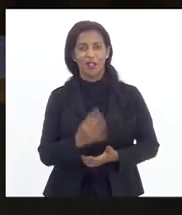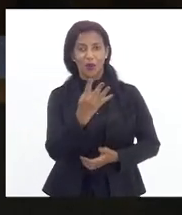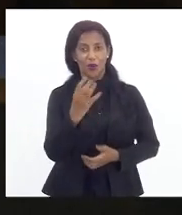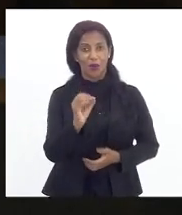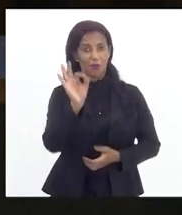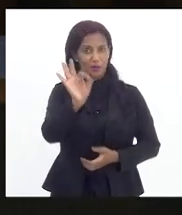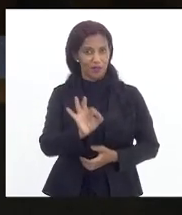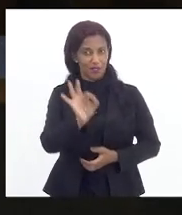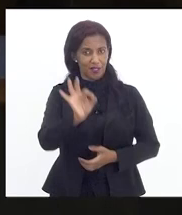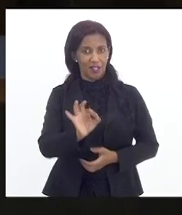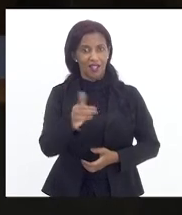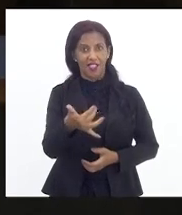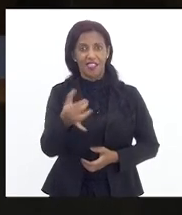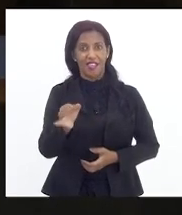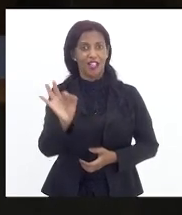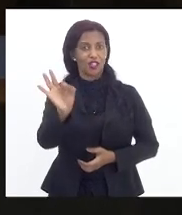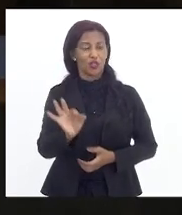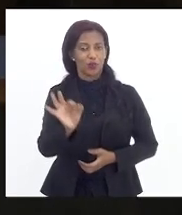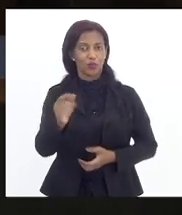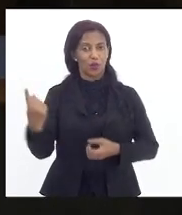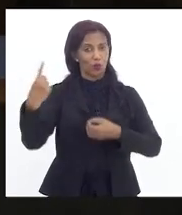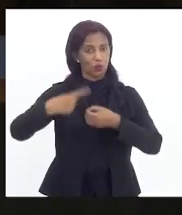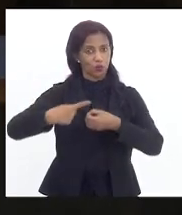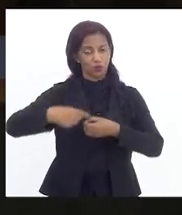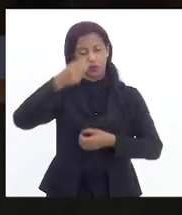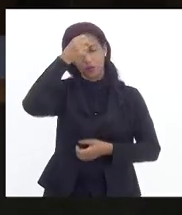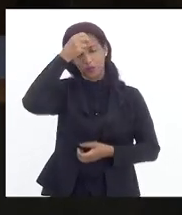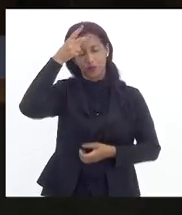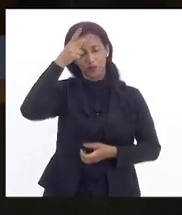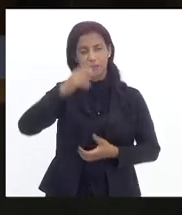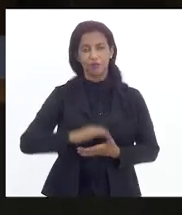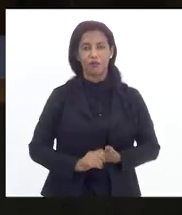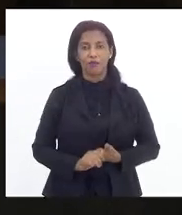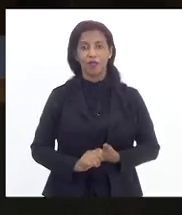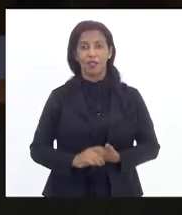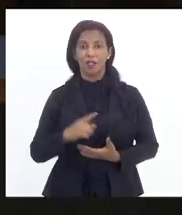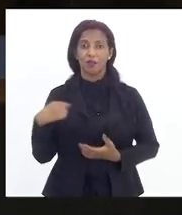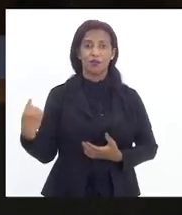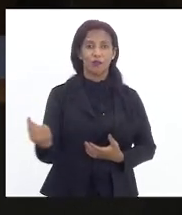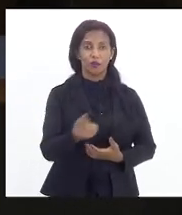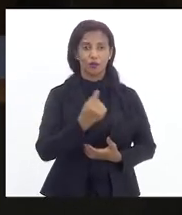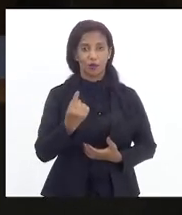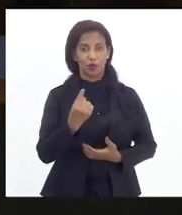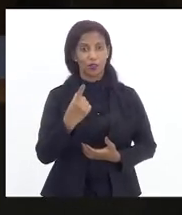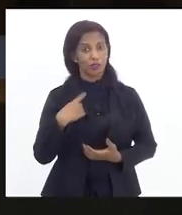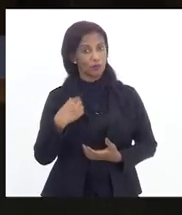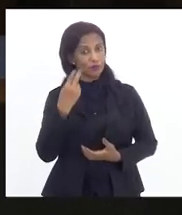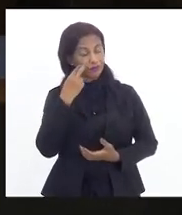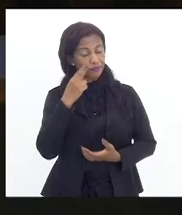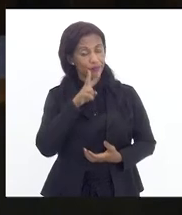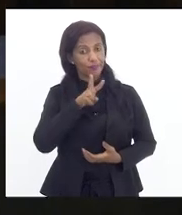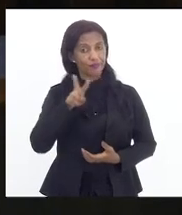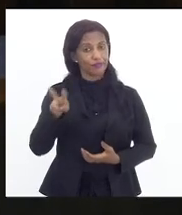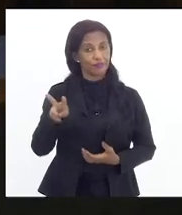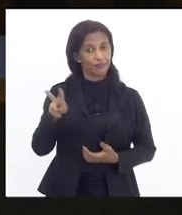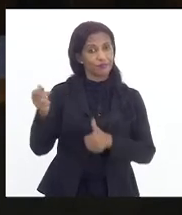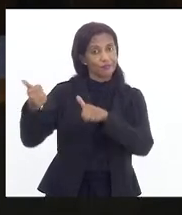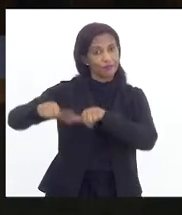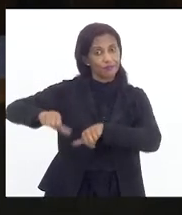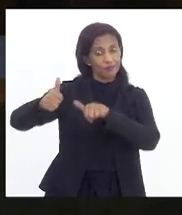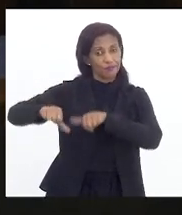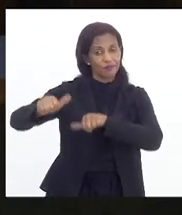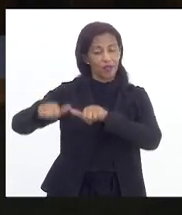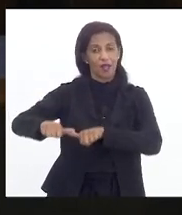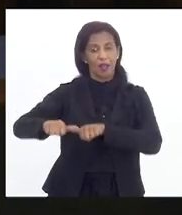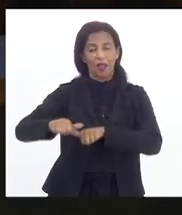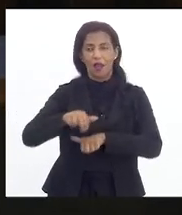do estado e dez porcento dos Municípios então nós temos que rever a Ramp